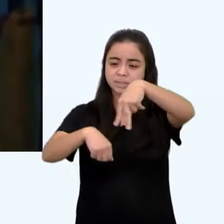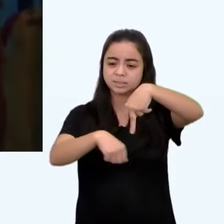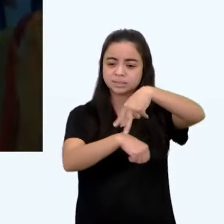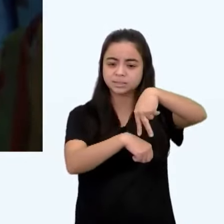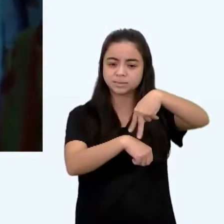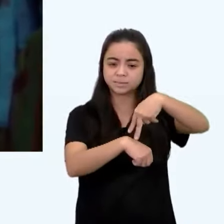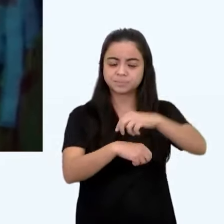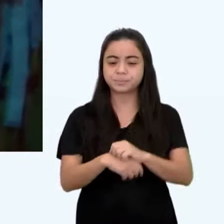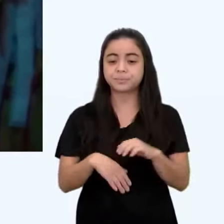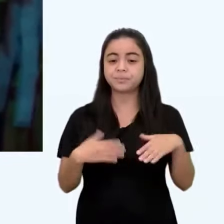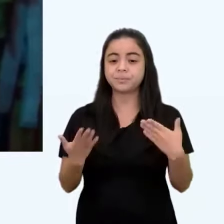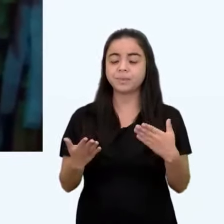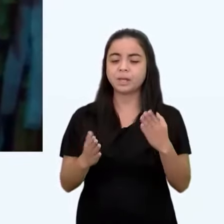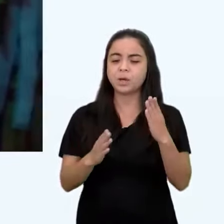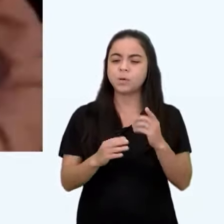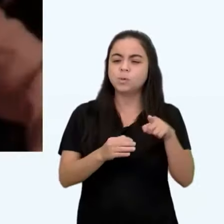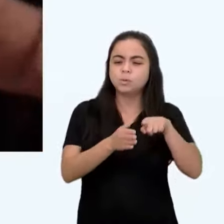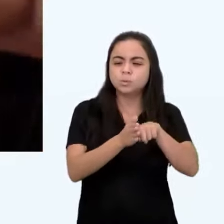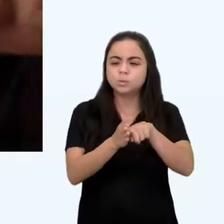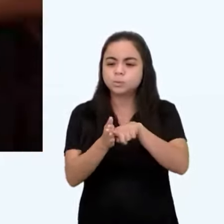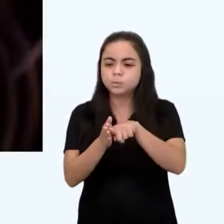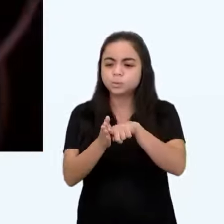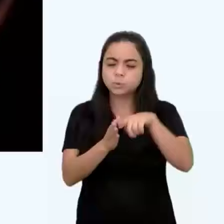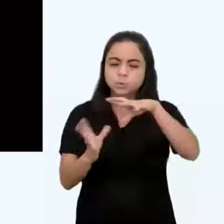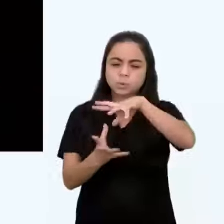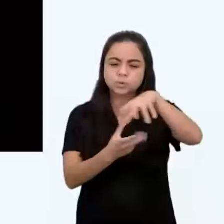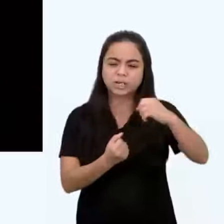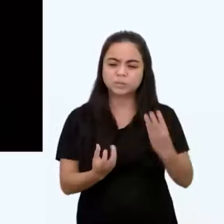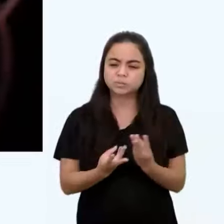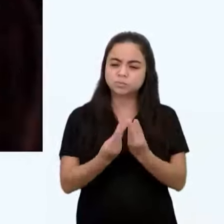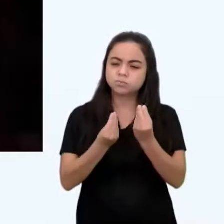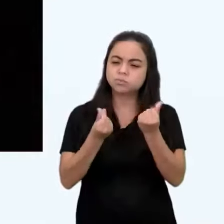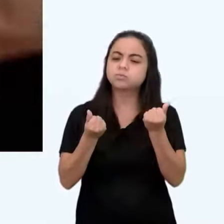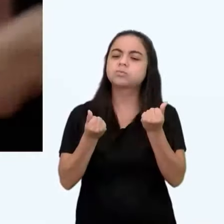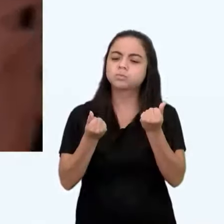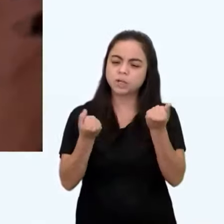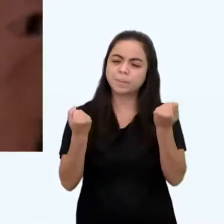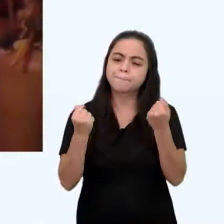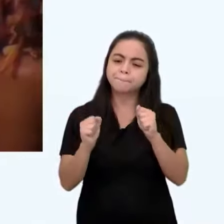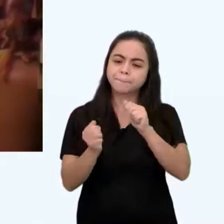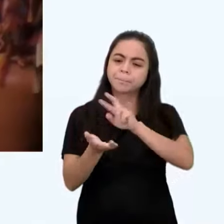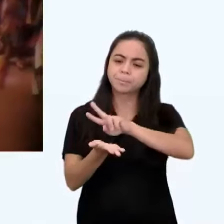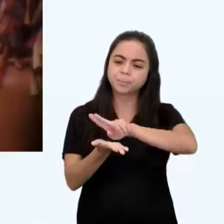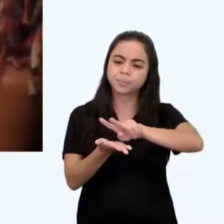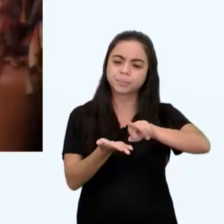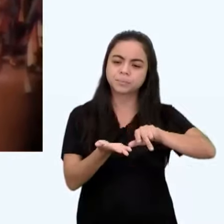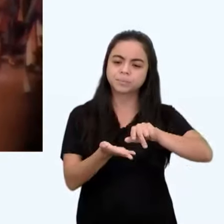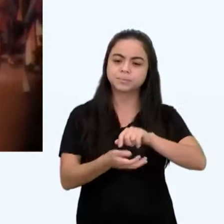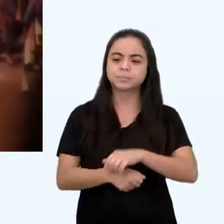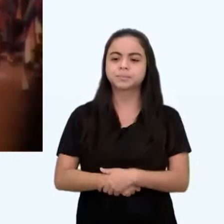gente foi conhecendo ali um universo muito rico e com muitas possibilidades.